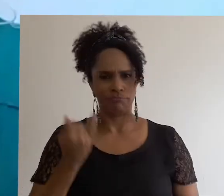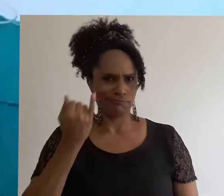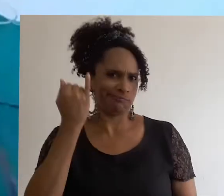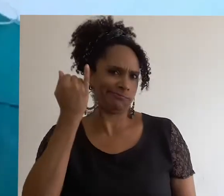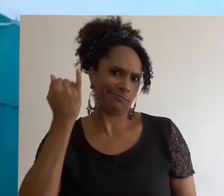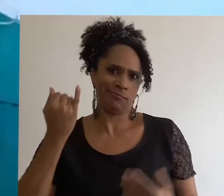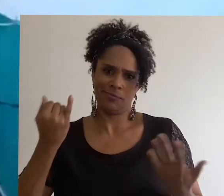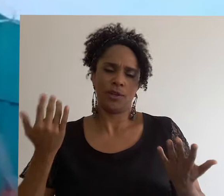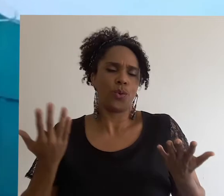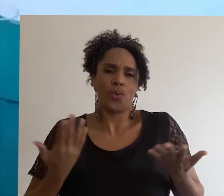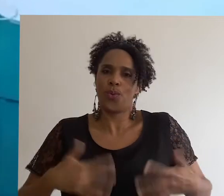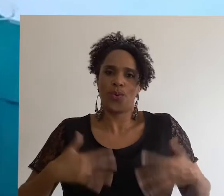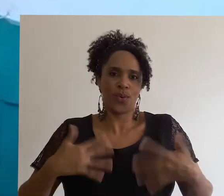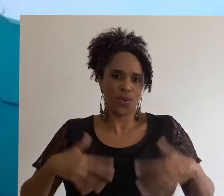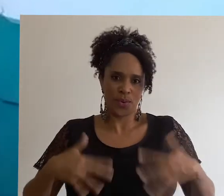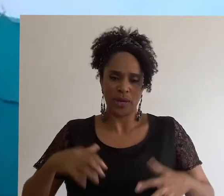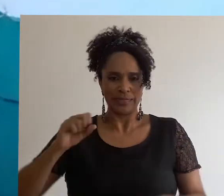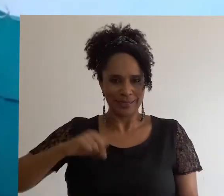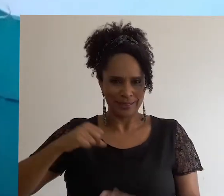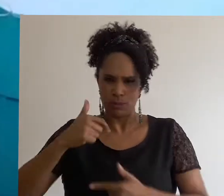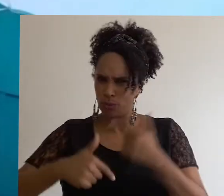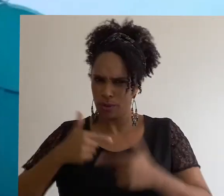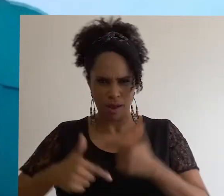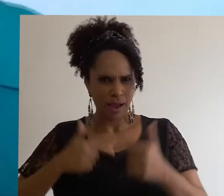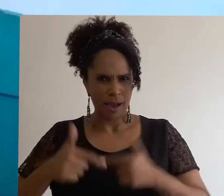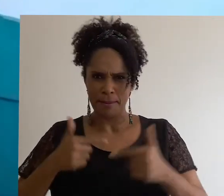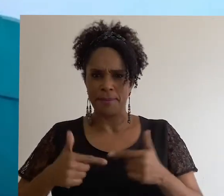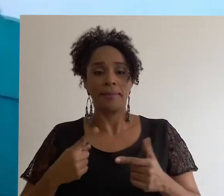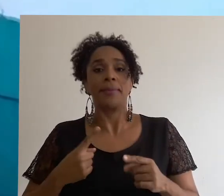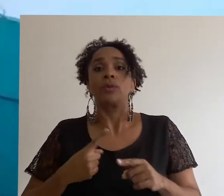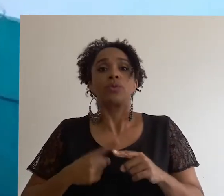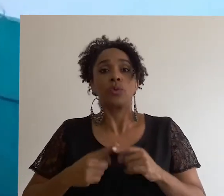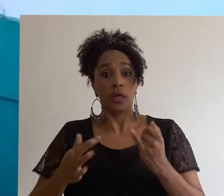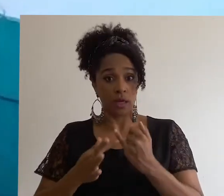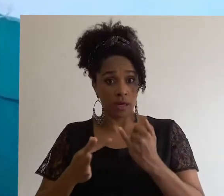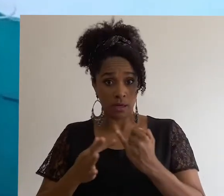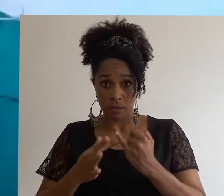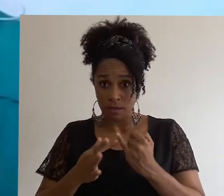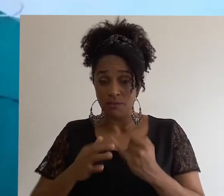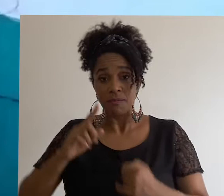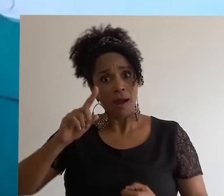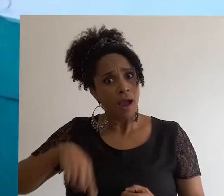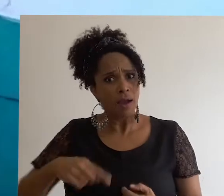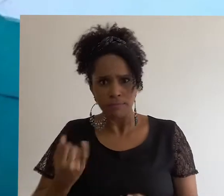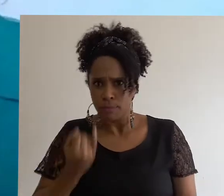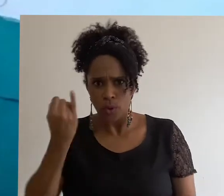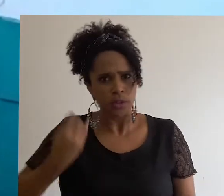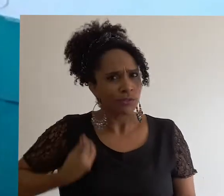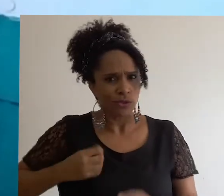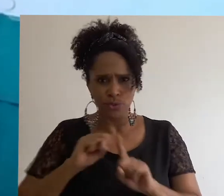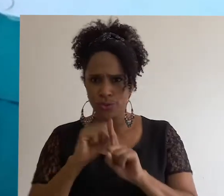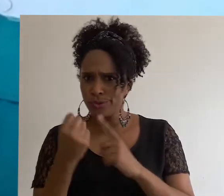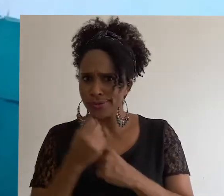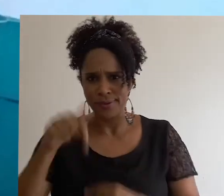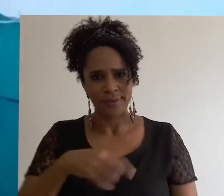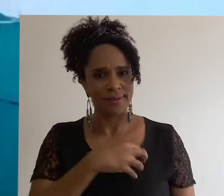até pela sua grandeza, pela sua magnitude, né, de atuação, o IFBA é um ente, digamos, importante, né, na